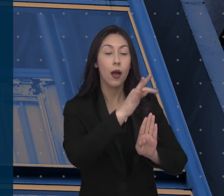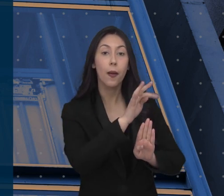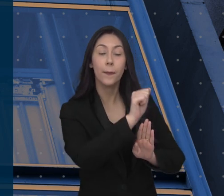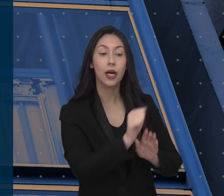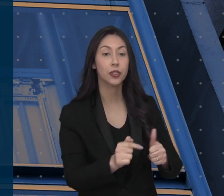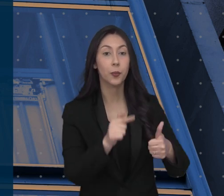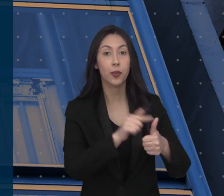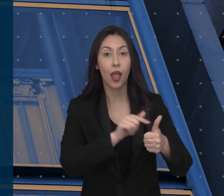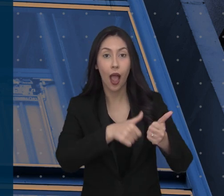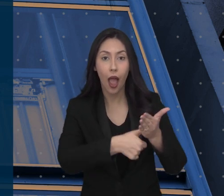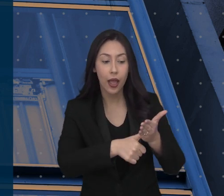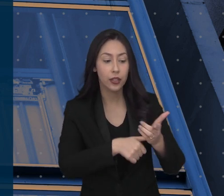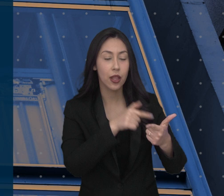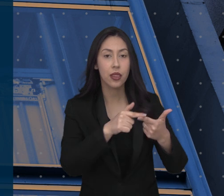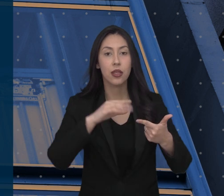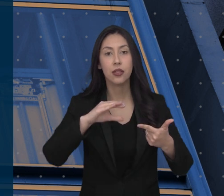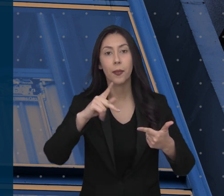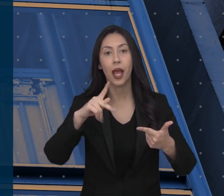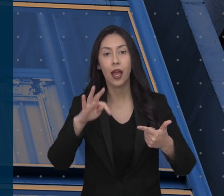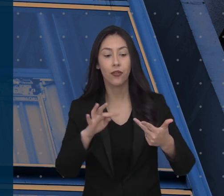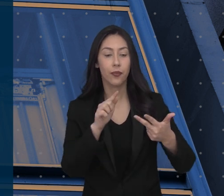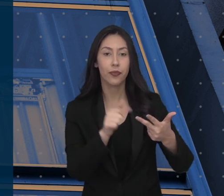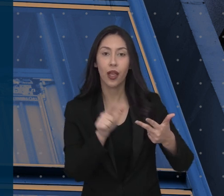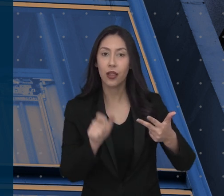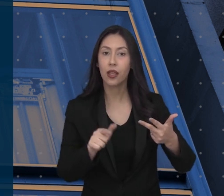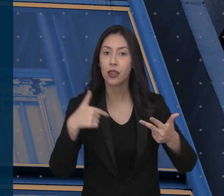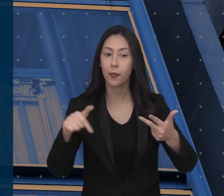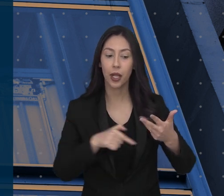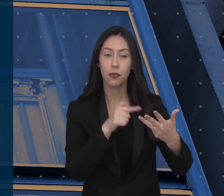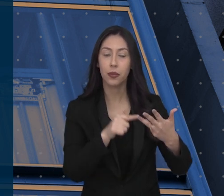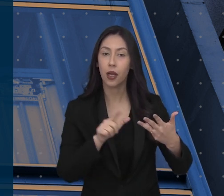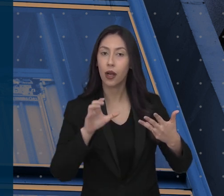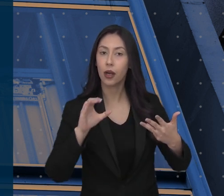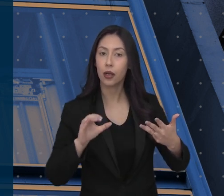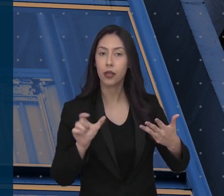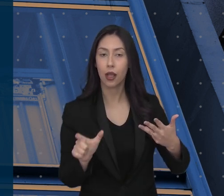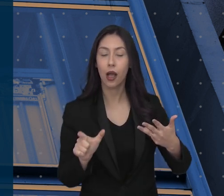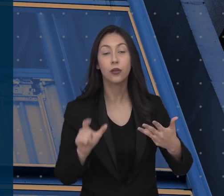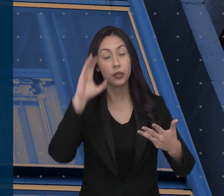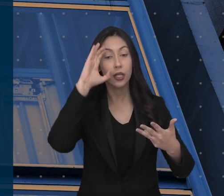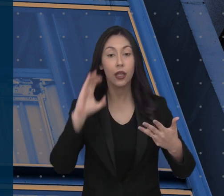o RG, CPF, carteira de trabalho e o cartão cidadão. O PAT